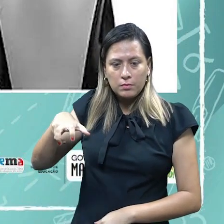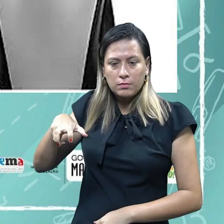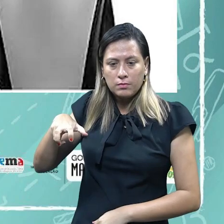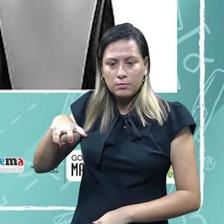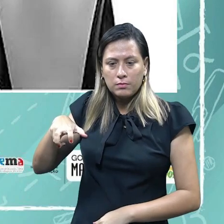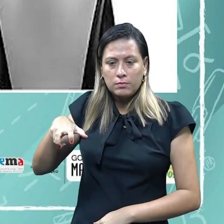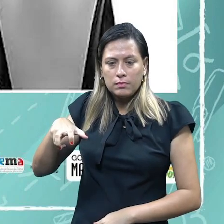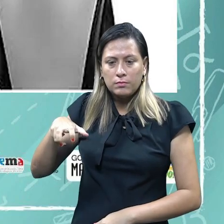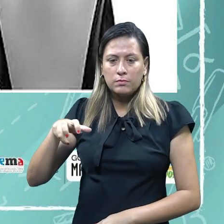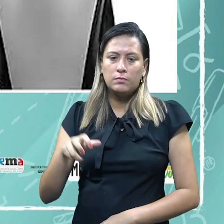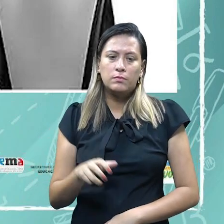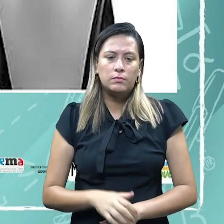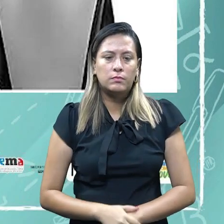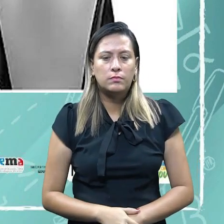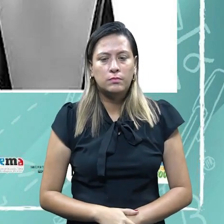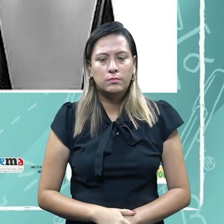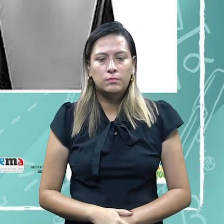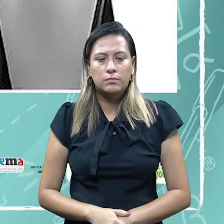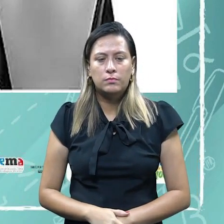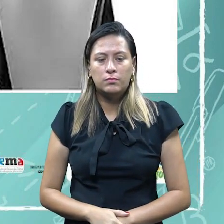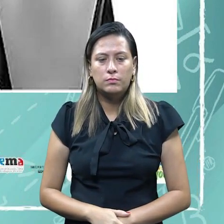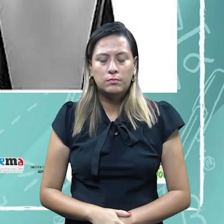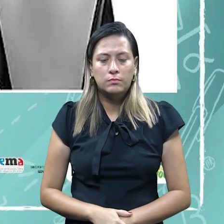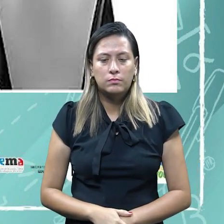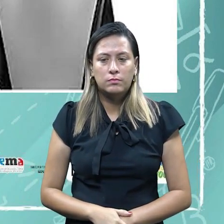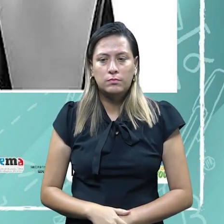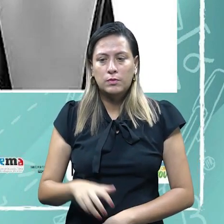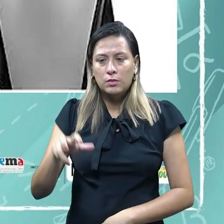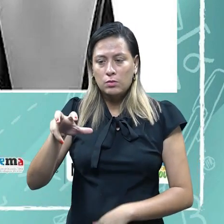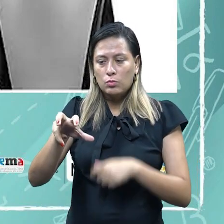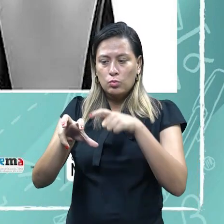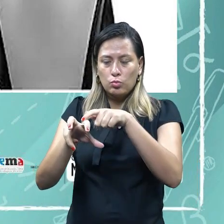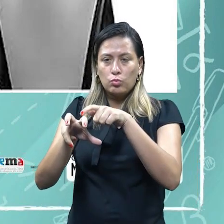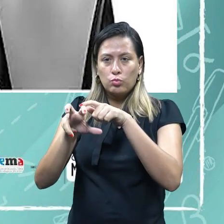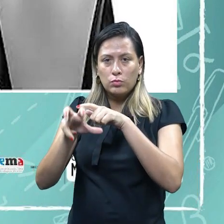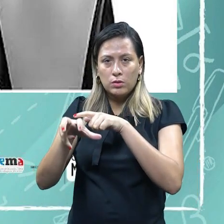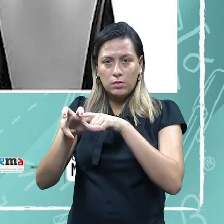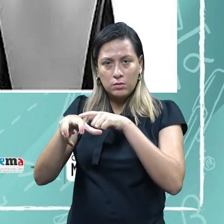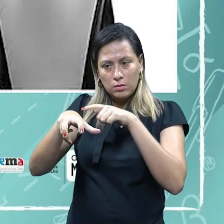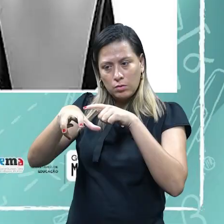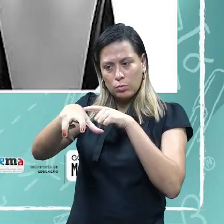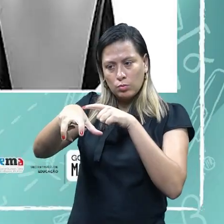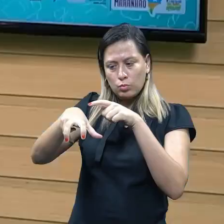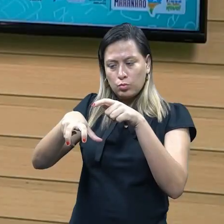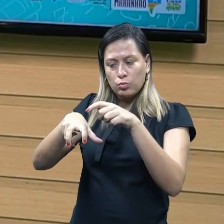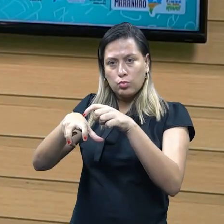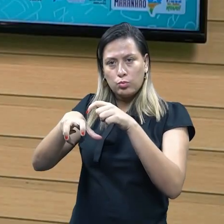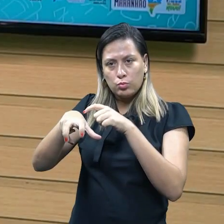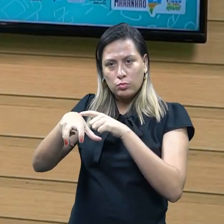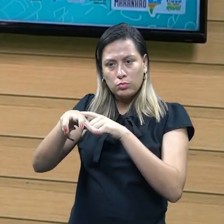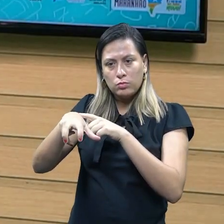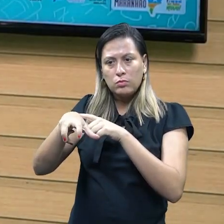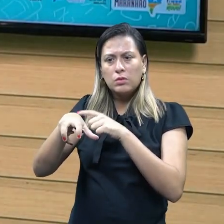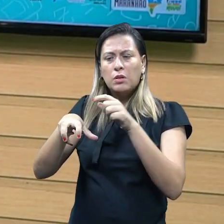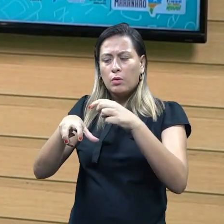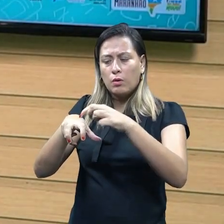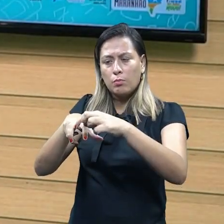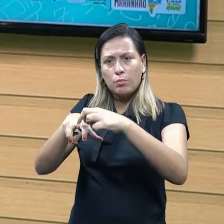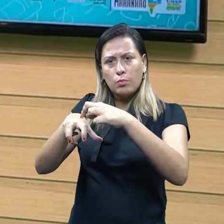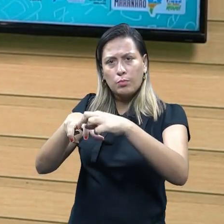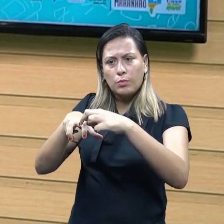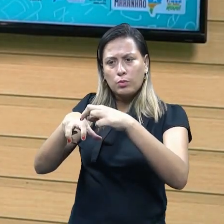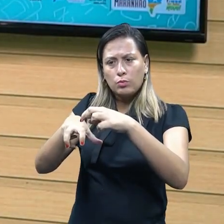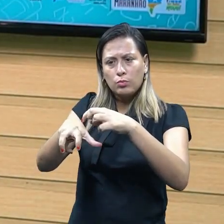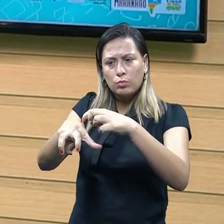trás. E o Zoom Extends clicando duas vezes no botão de esfera. Esse botão de esfera é